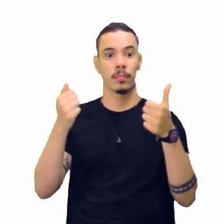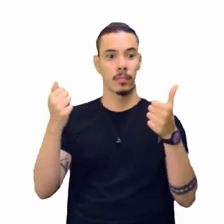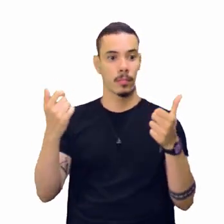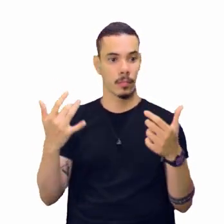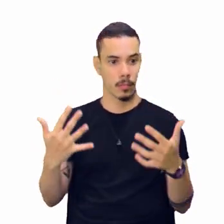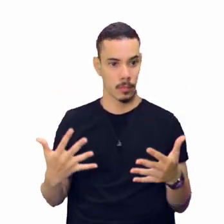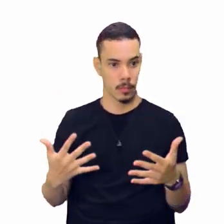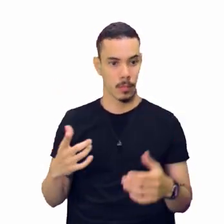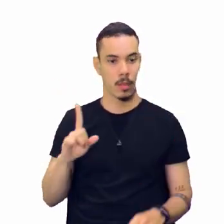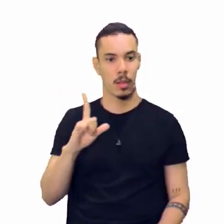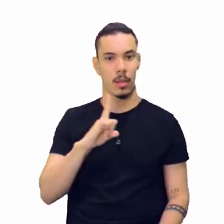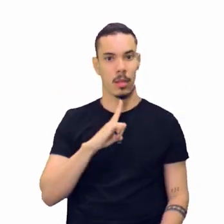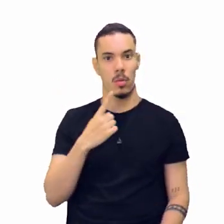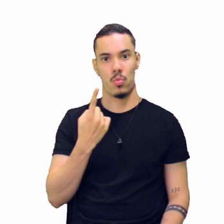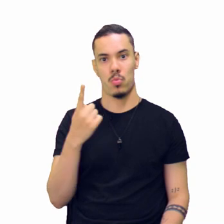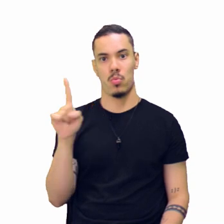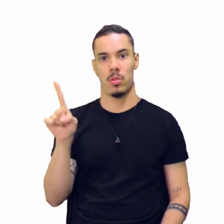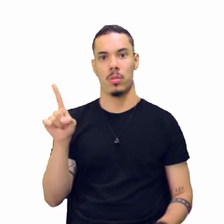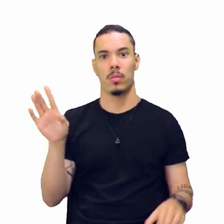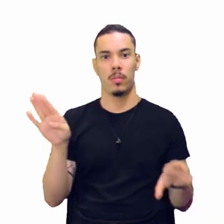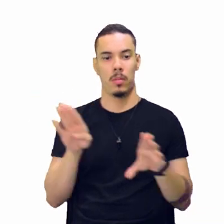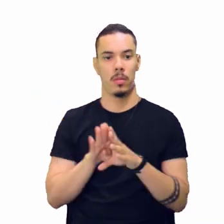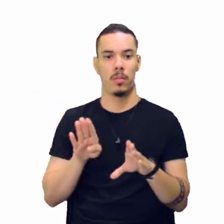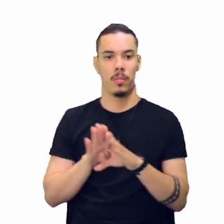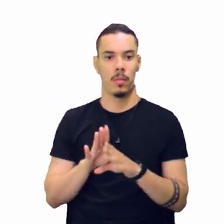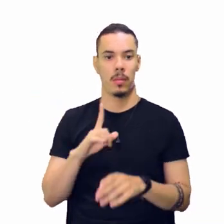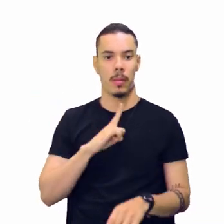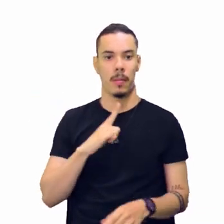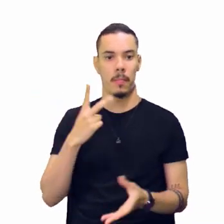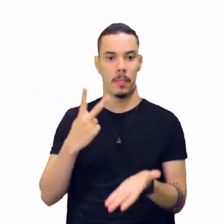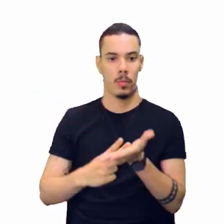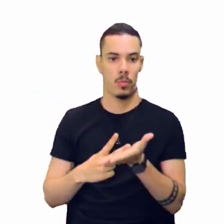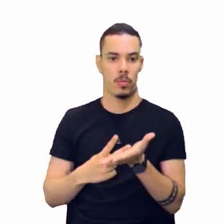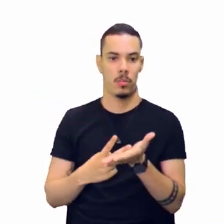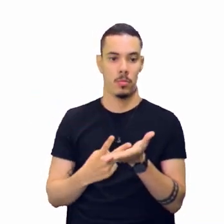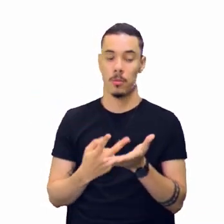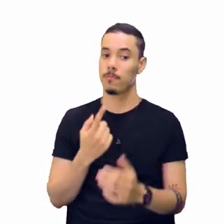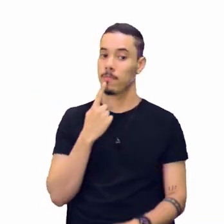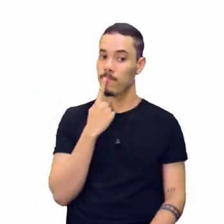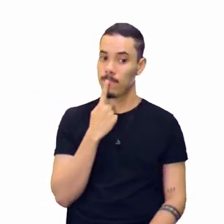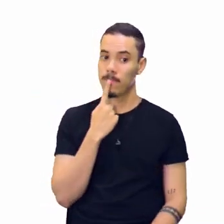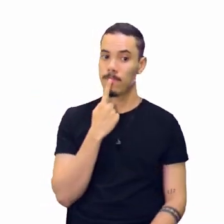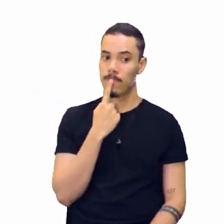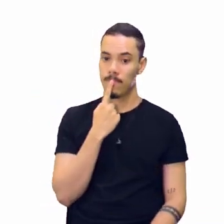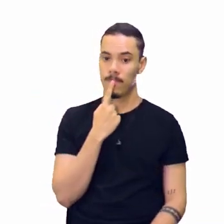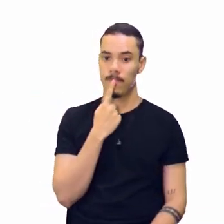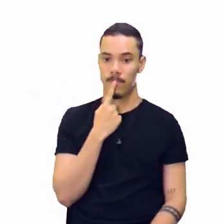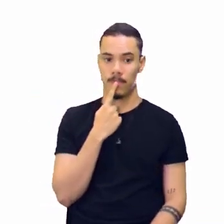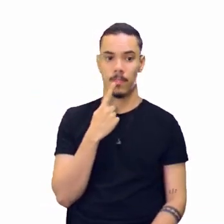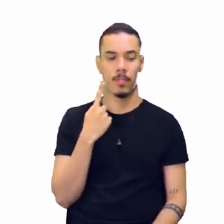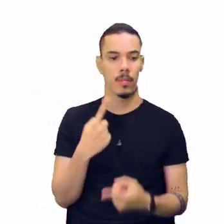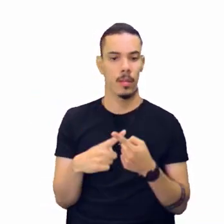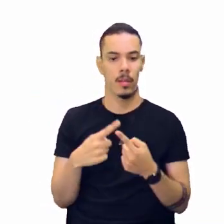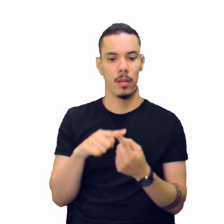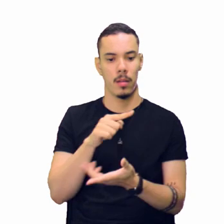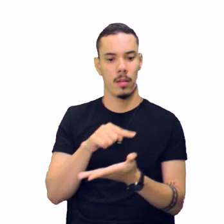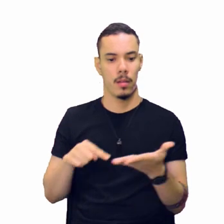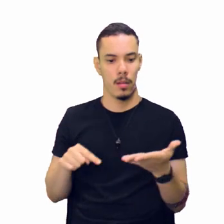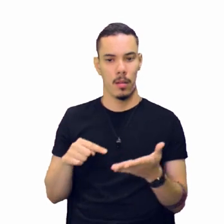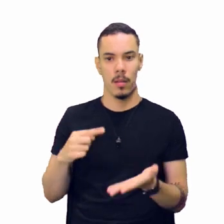Explicável. Eu tenho a última e tenho a penúltima. Opa! Quando o acento é